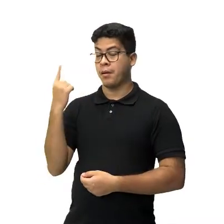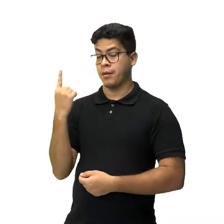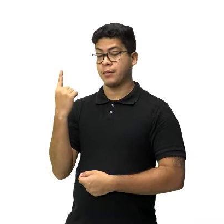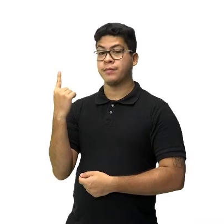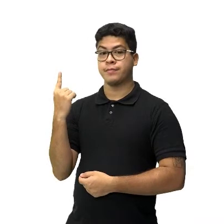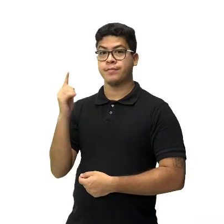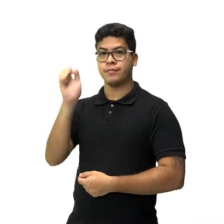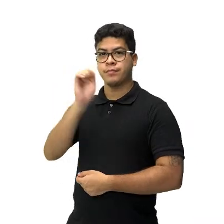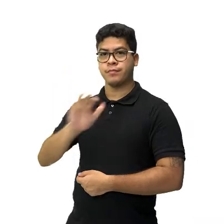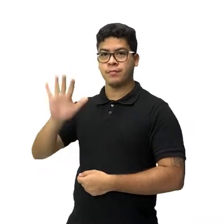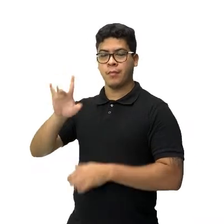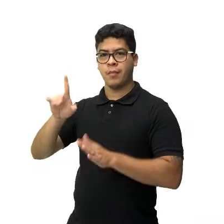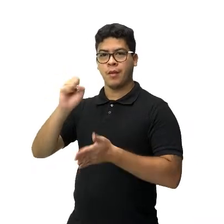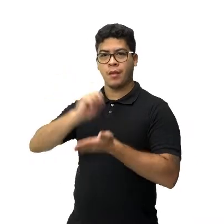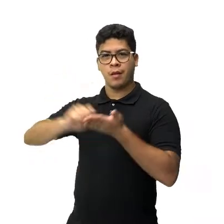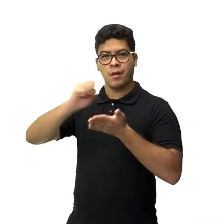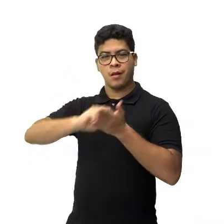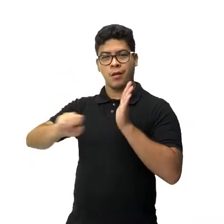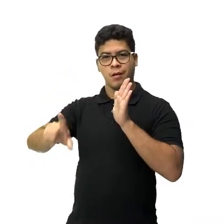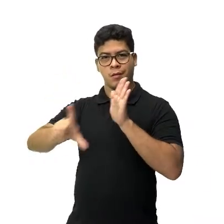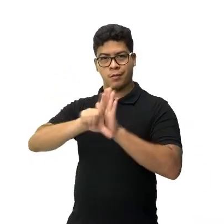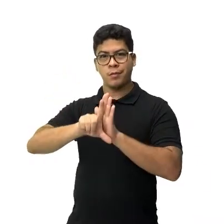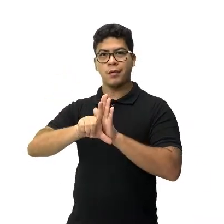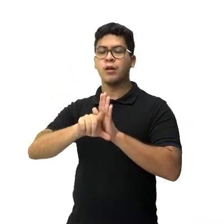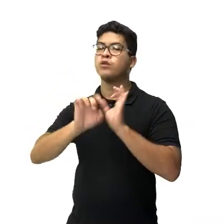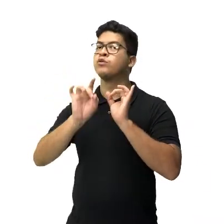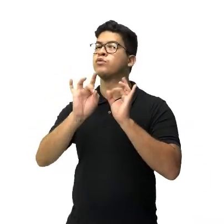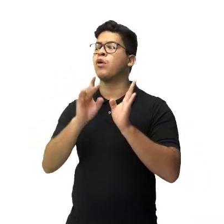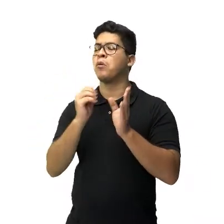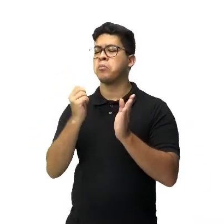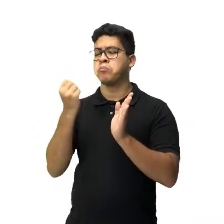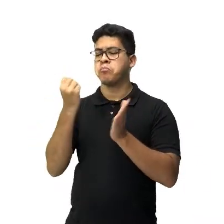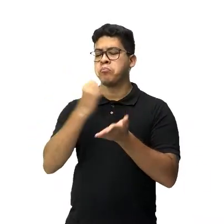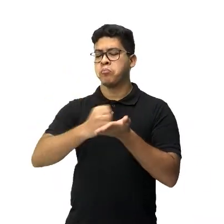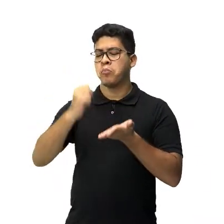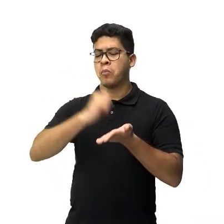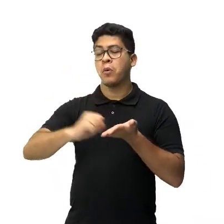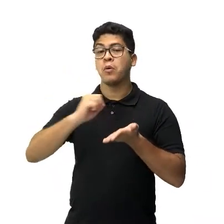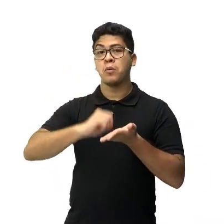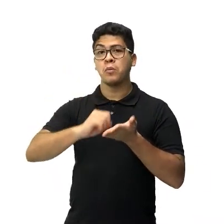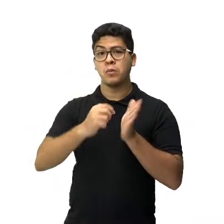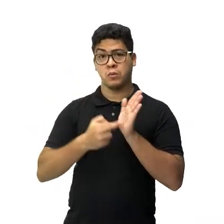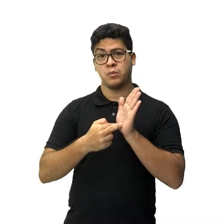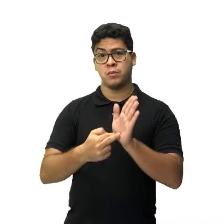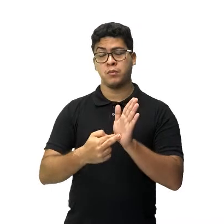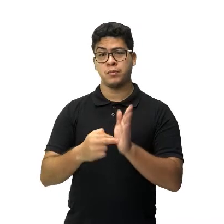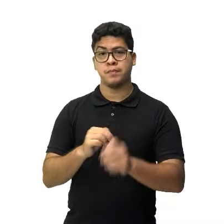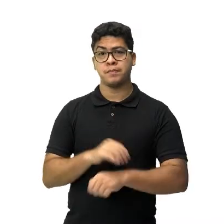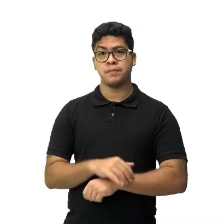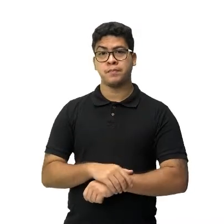escrita, está aí, é só colocar em prática, não é isso? Muito bem.